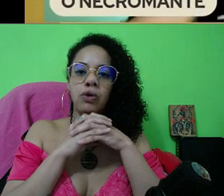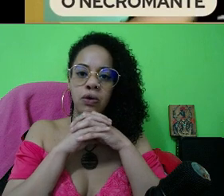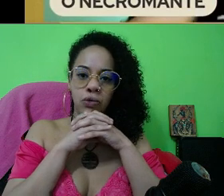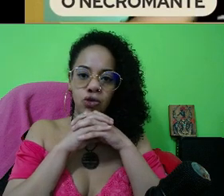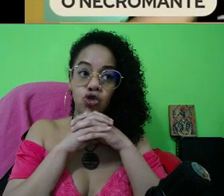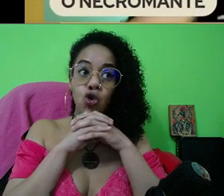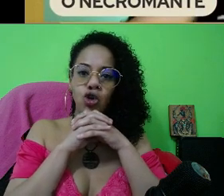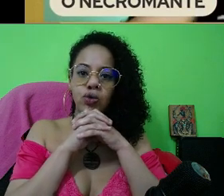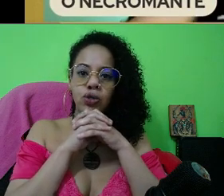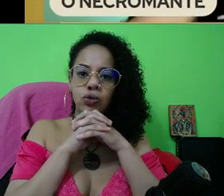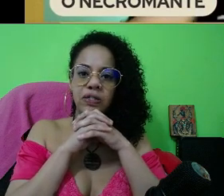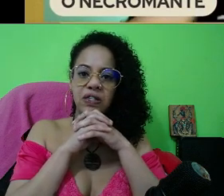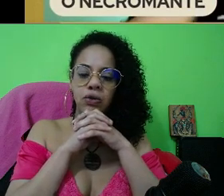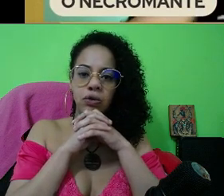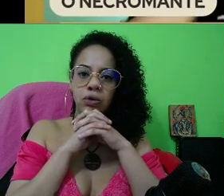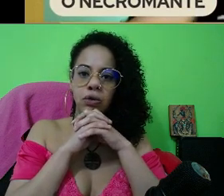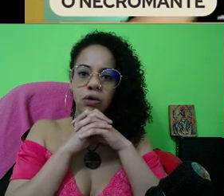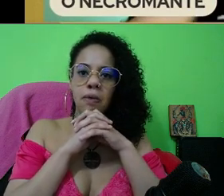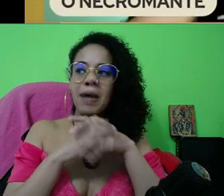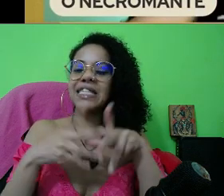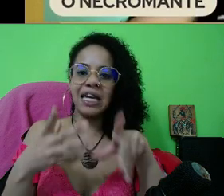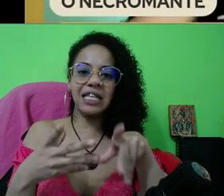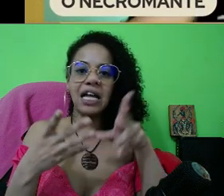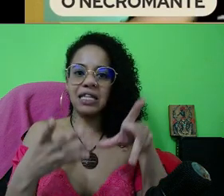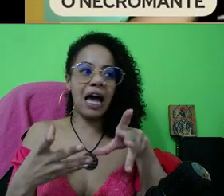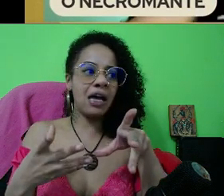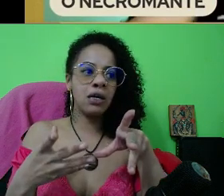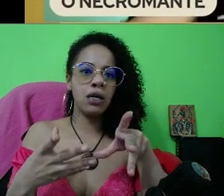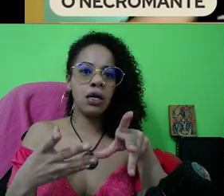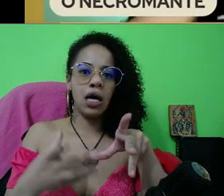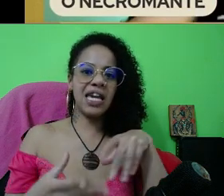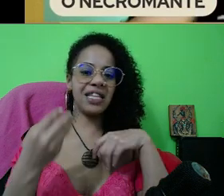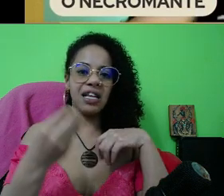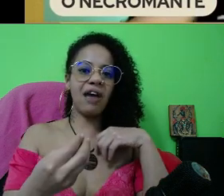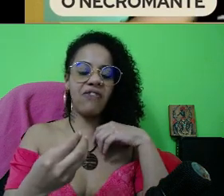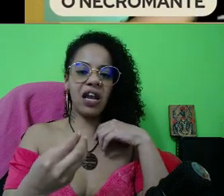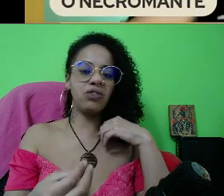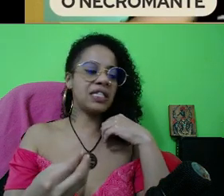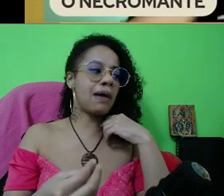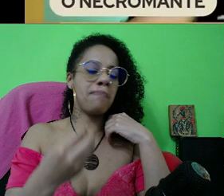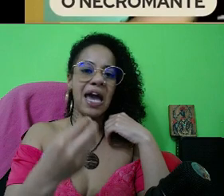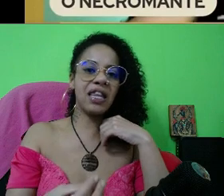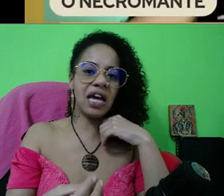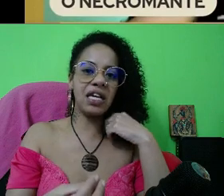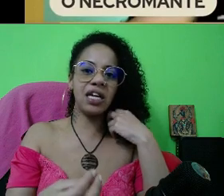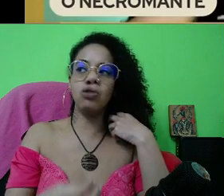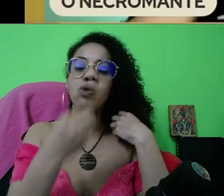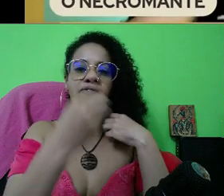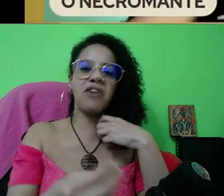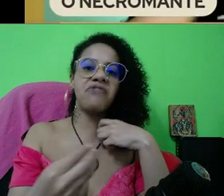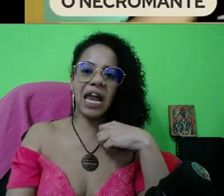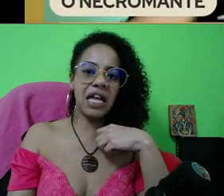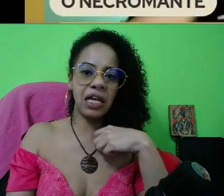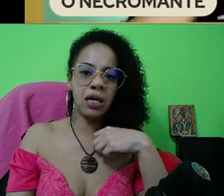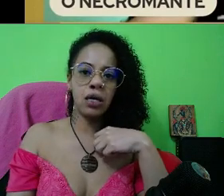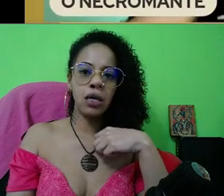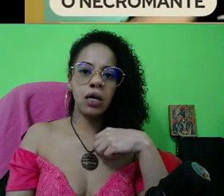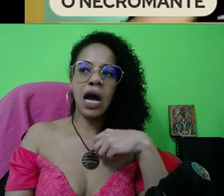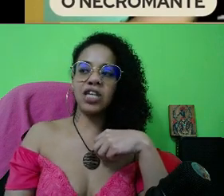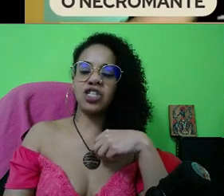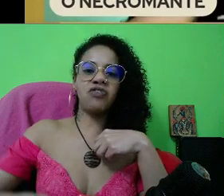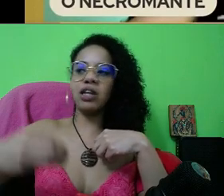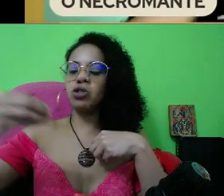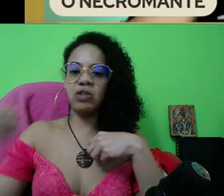escurecido tudo escurecido mas ainda tá E ainda tá falando essa merda aí que nunca foi falada